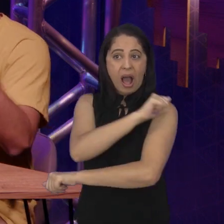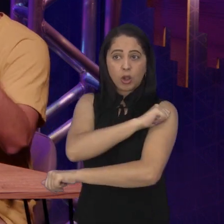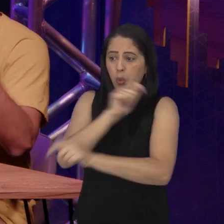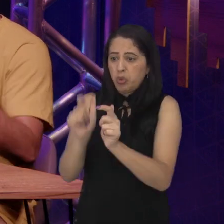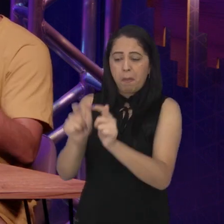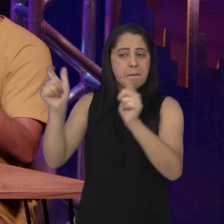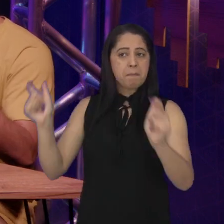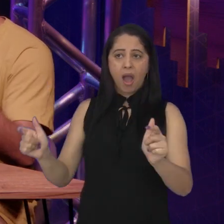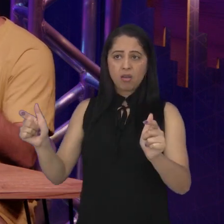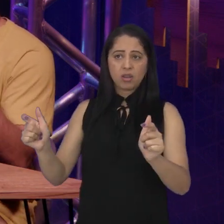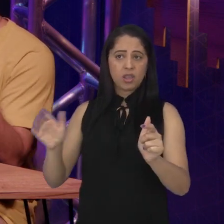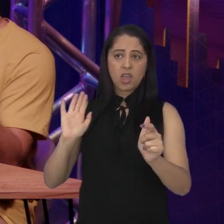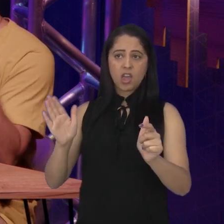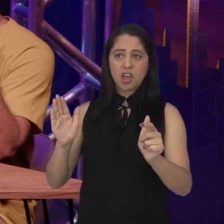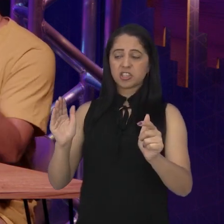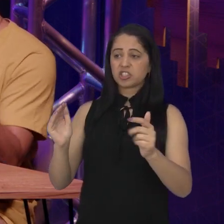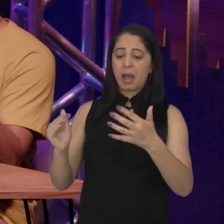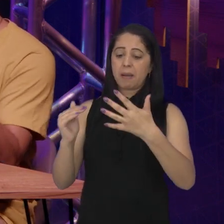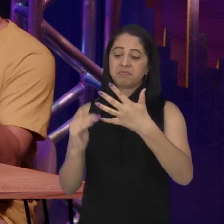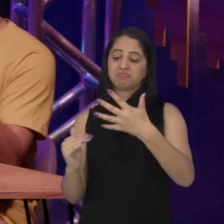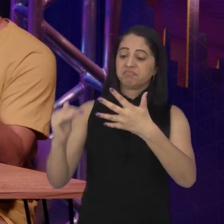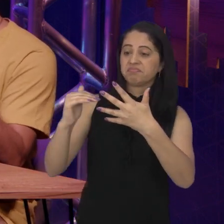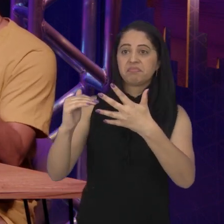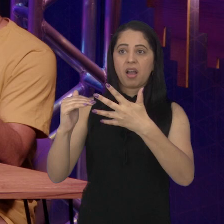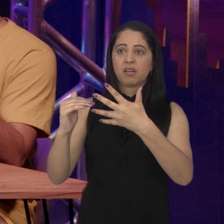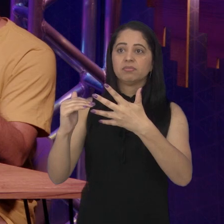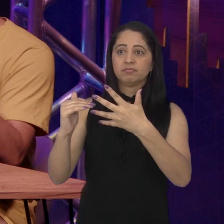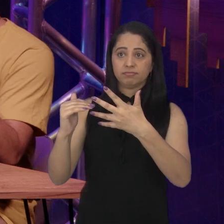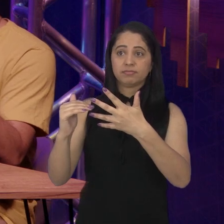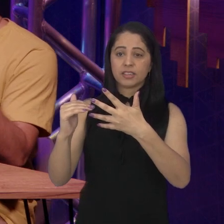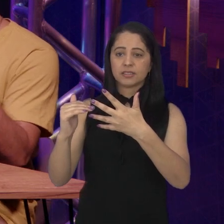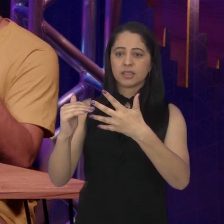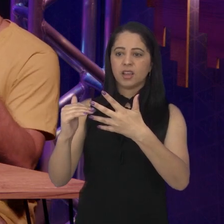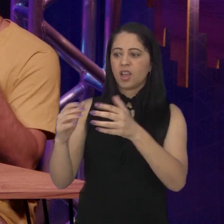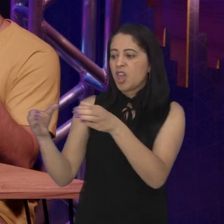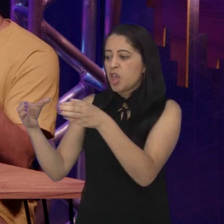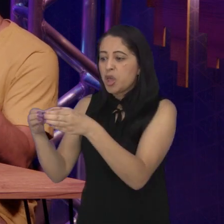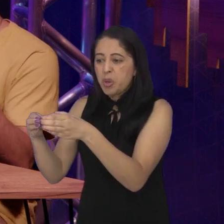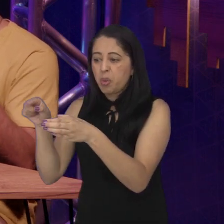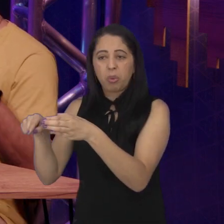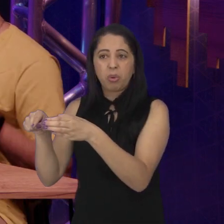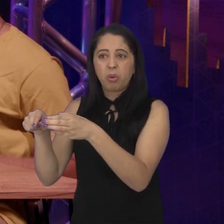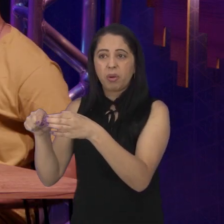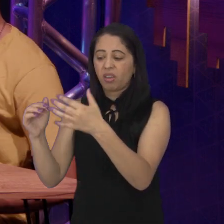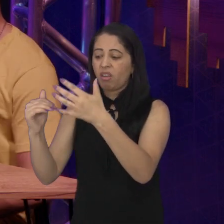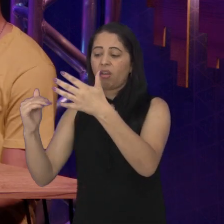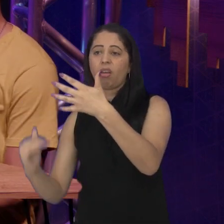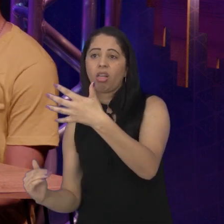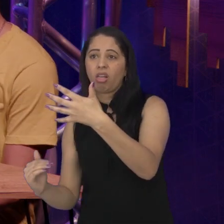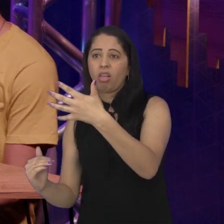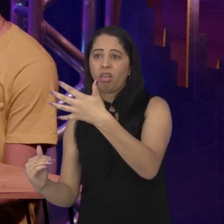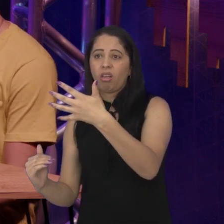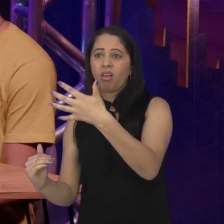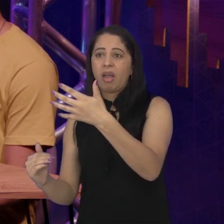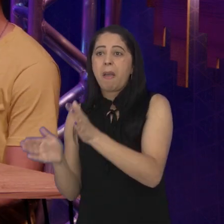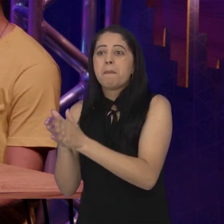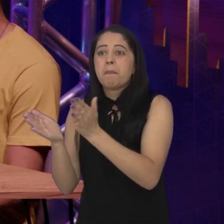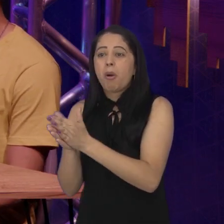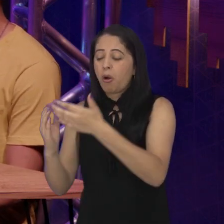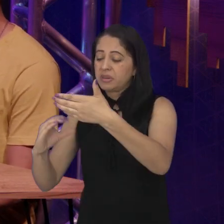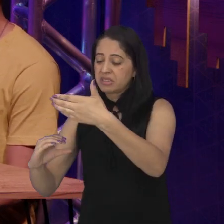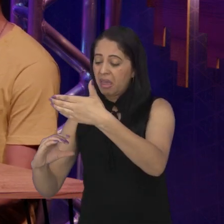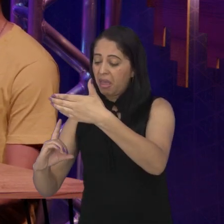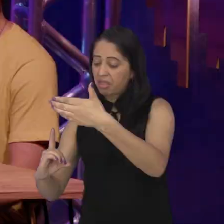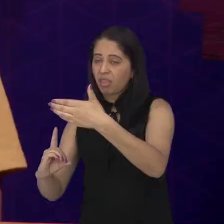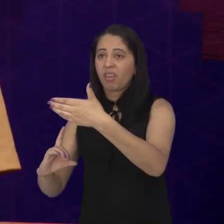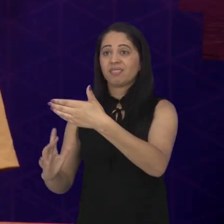já começou de um degrau acima. E aí uma parcela menor de pessoas que vêm das classes